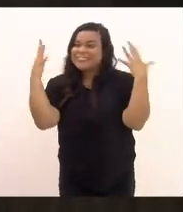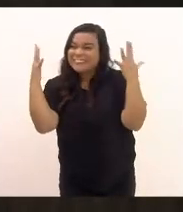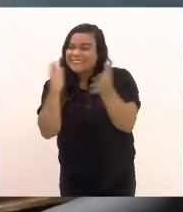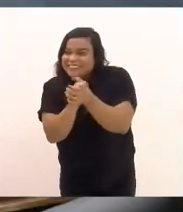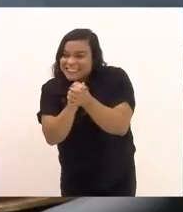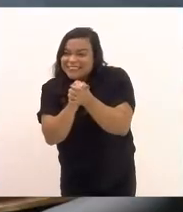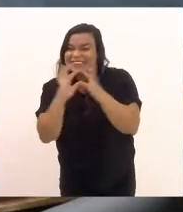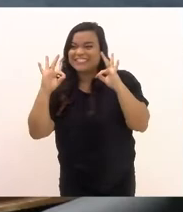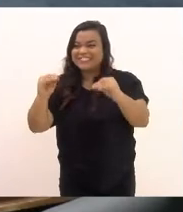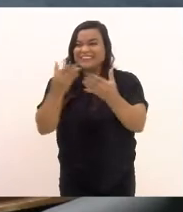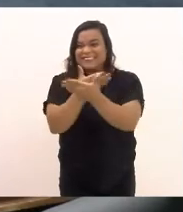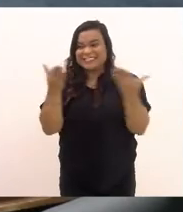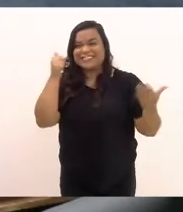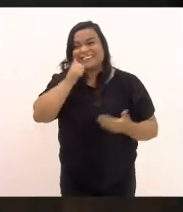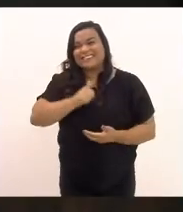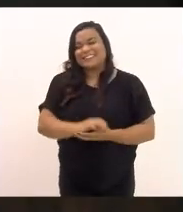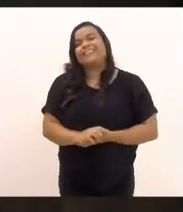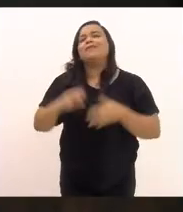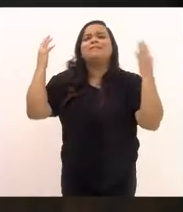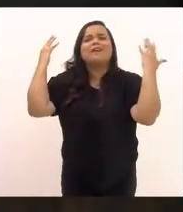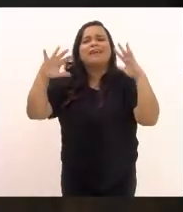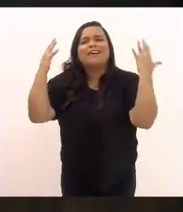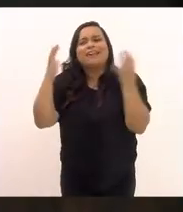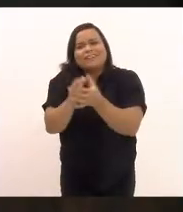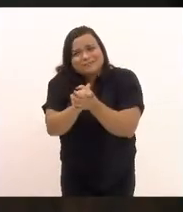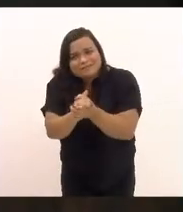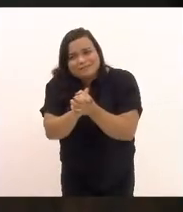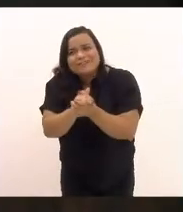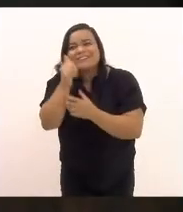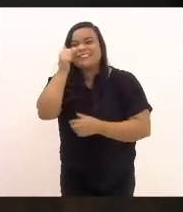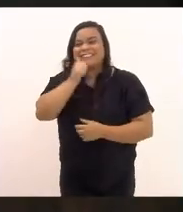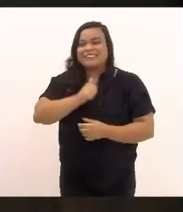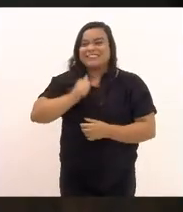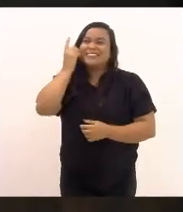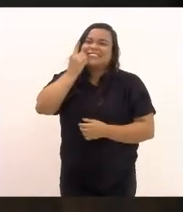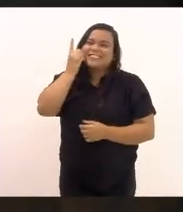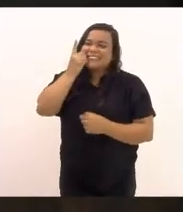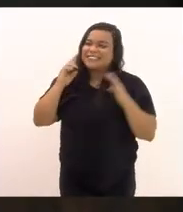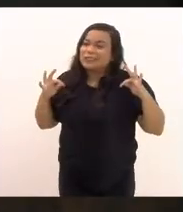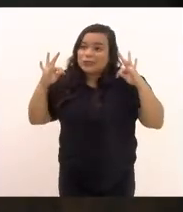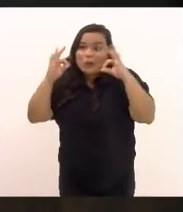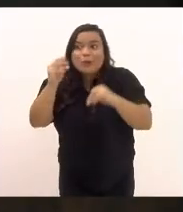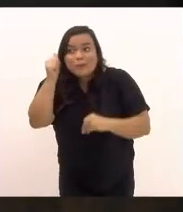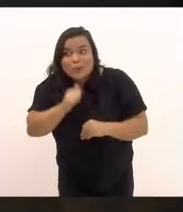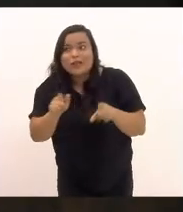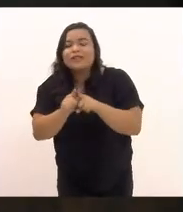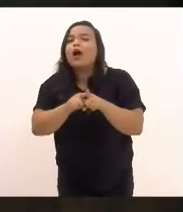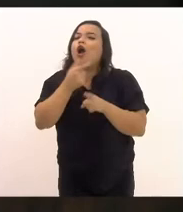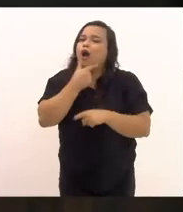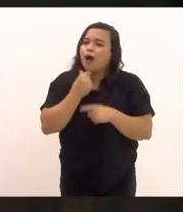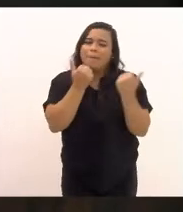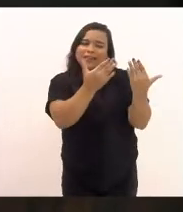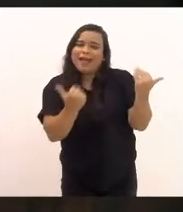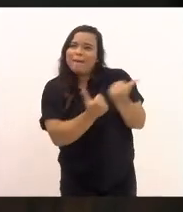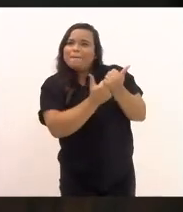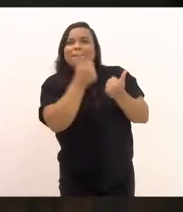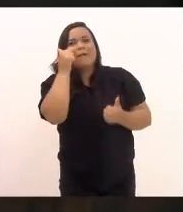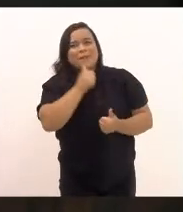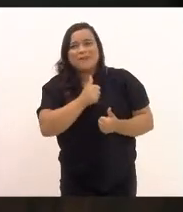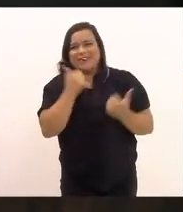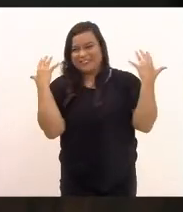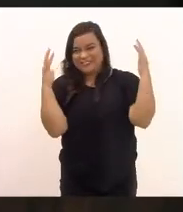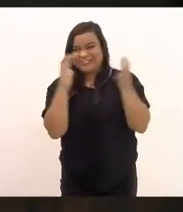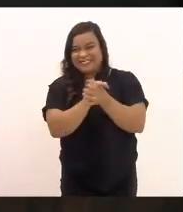nós. Parabéns, deputada, a todas nós, mulheres, a todos os homens que apoiam as mulheres. E,